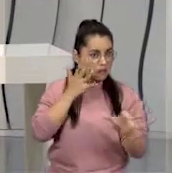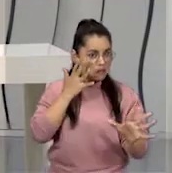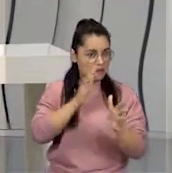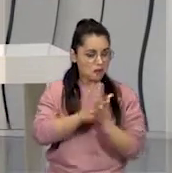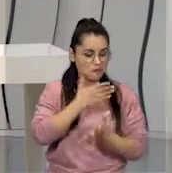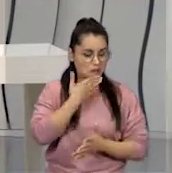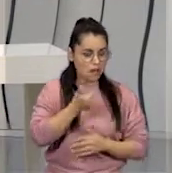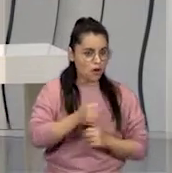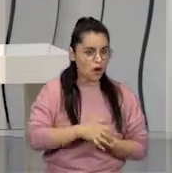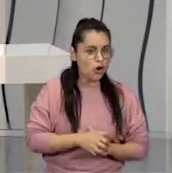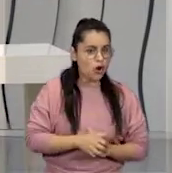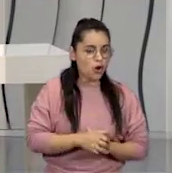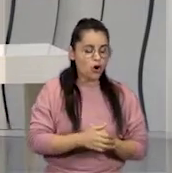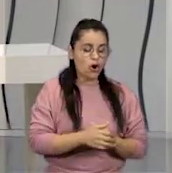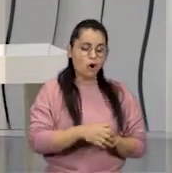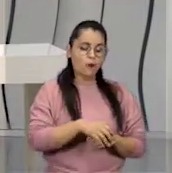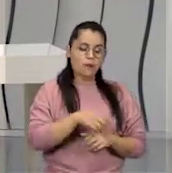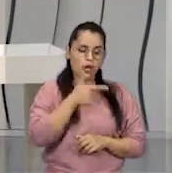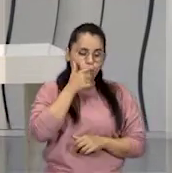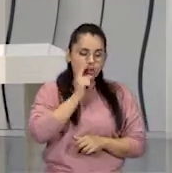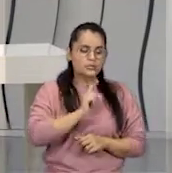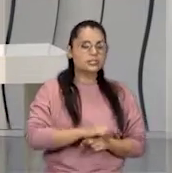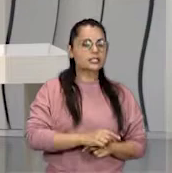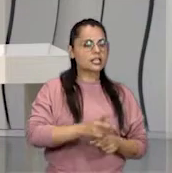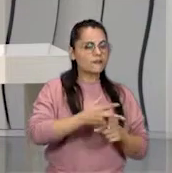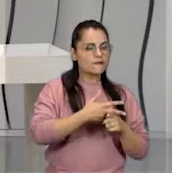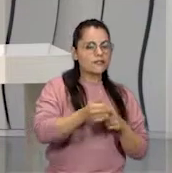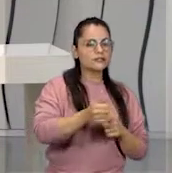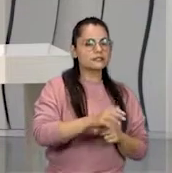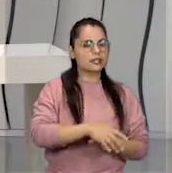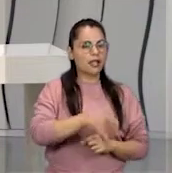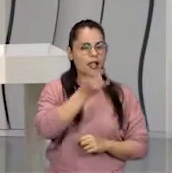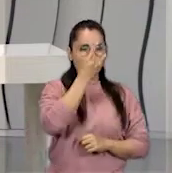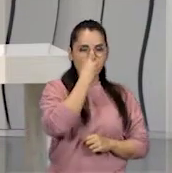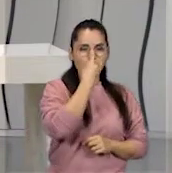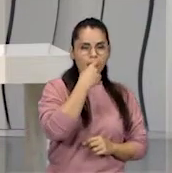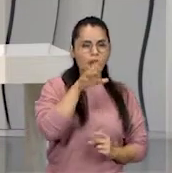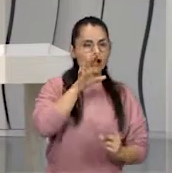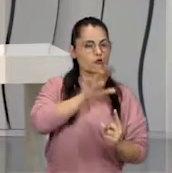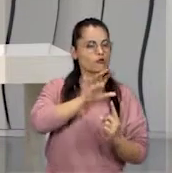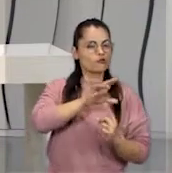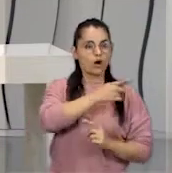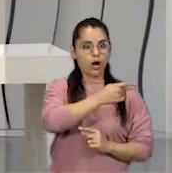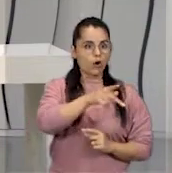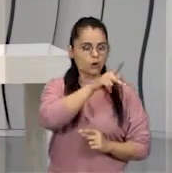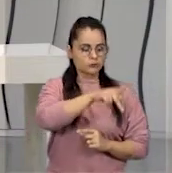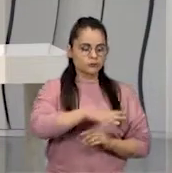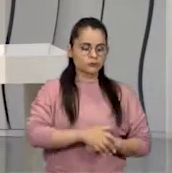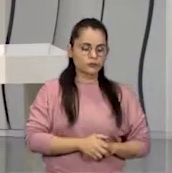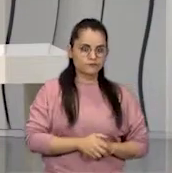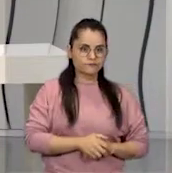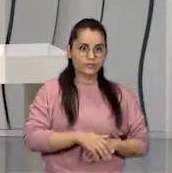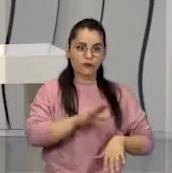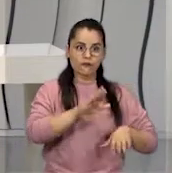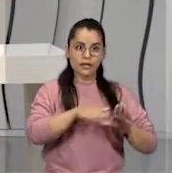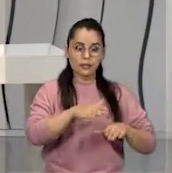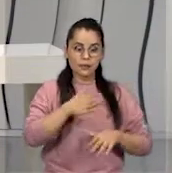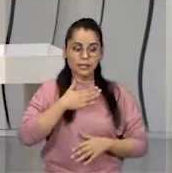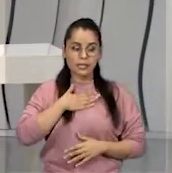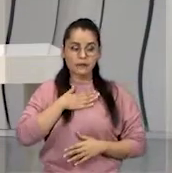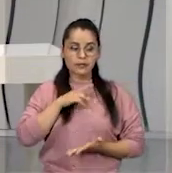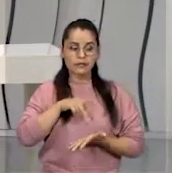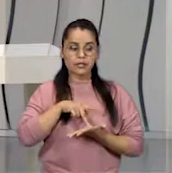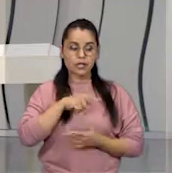a falar melhor, para vencer um debate, para convencer a outra pessoa. Então vai depender da minha verdade e da